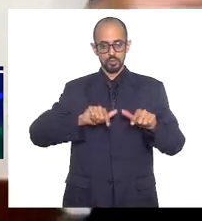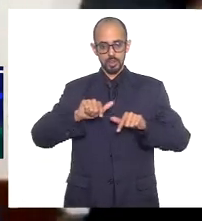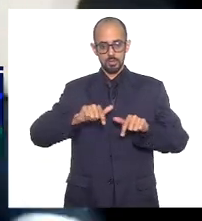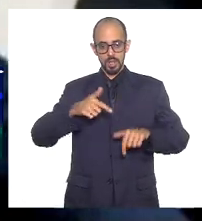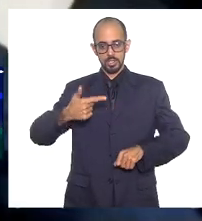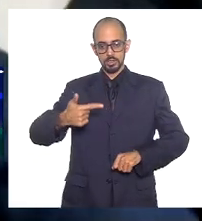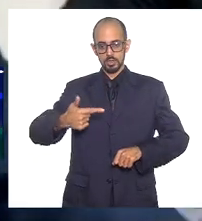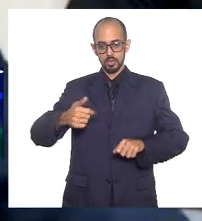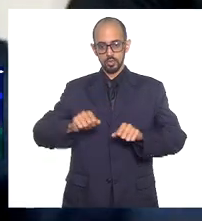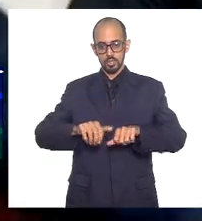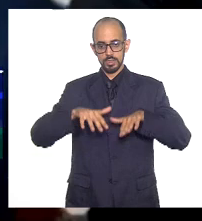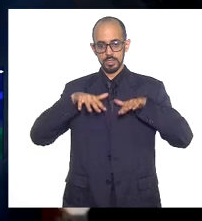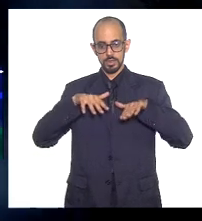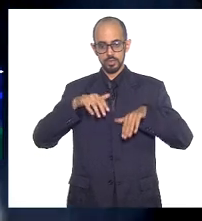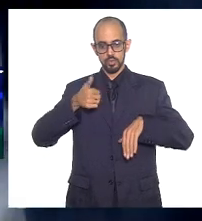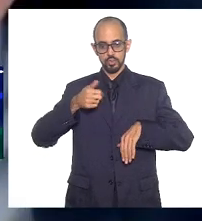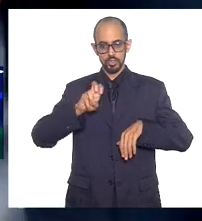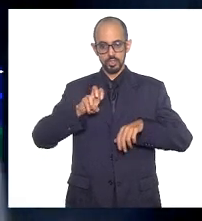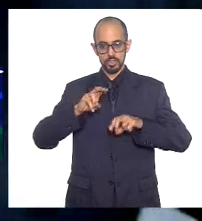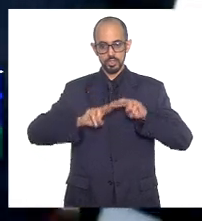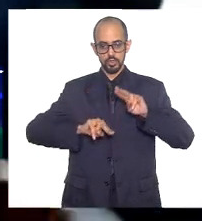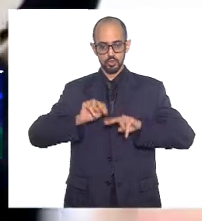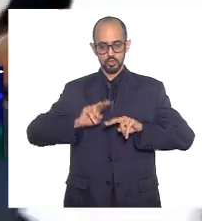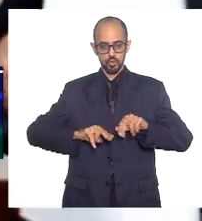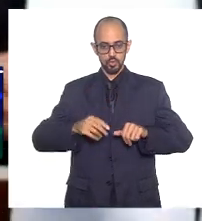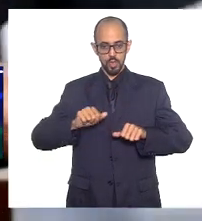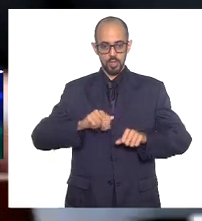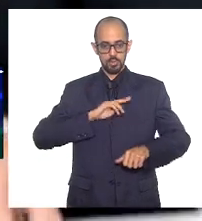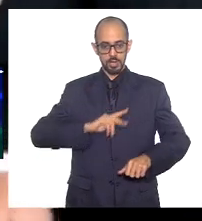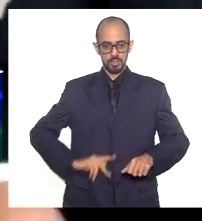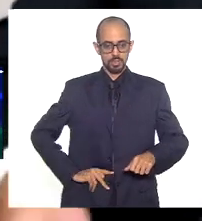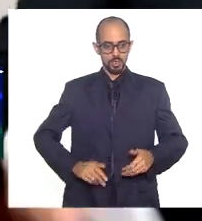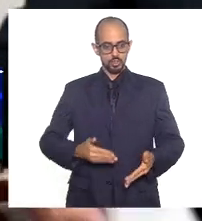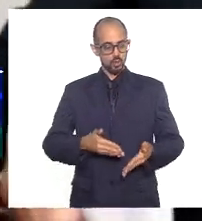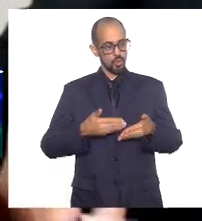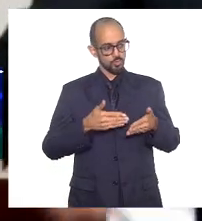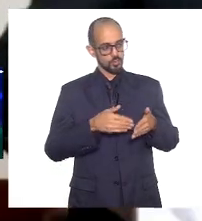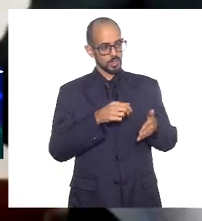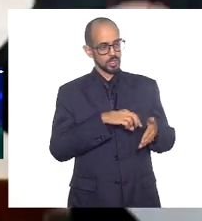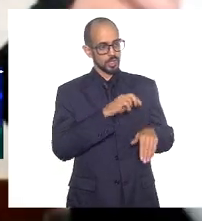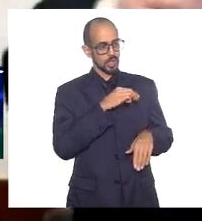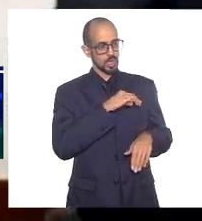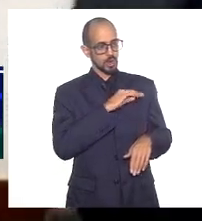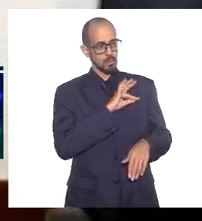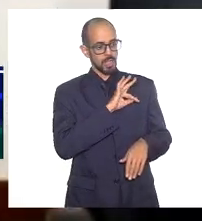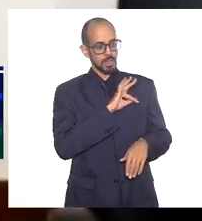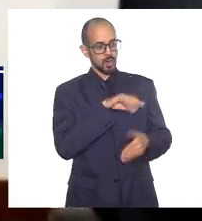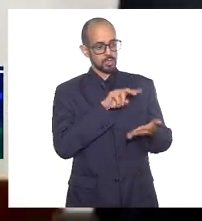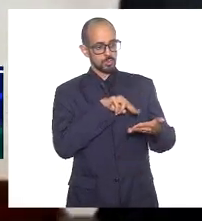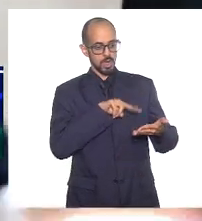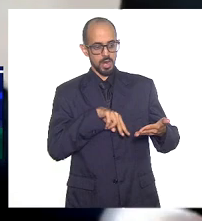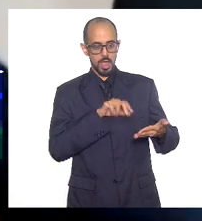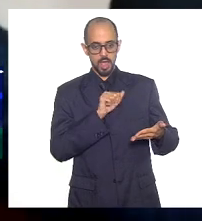sessão extraordinária do dia quinze de junho a presidência convida a deputada Marta Rocha fazendo a leitura da ata da sessão anterior